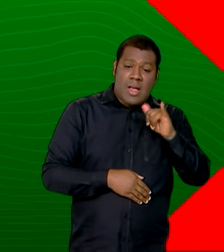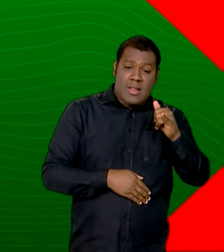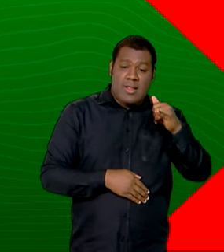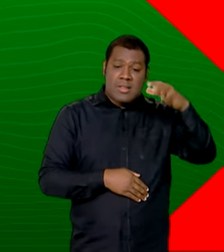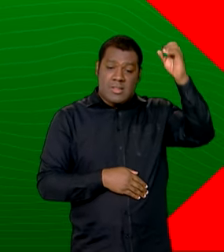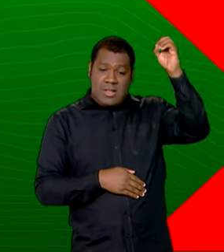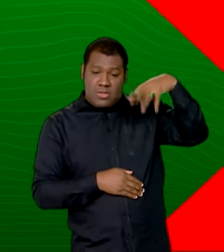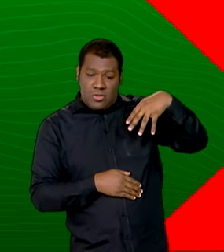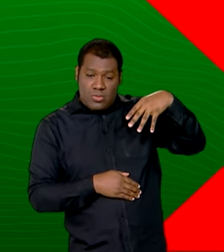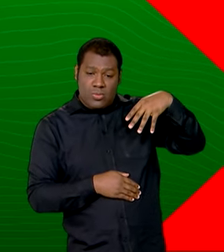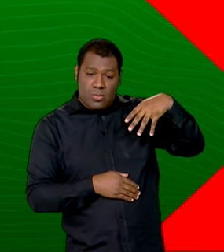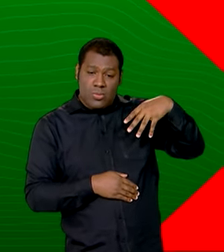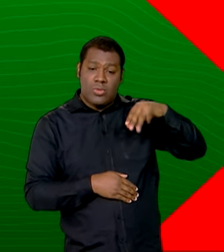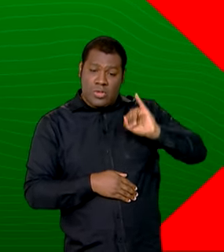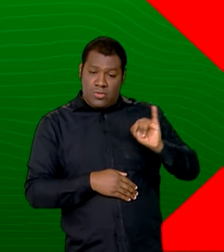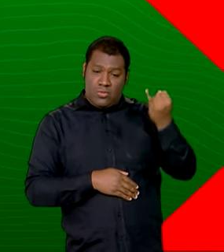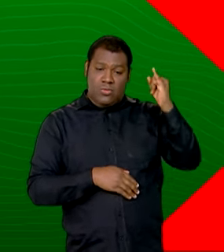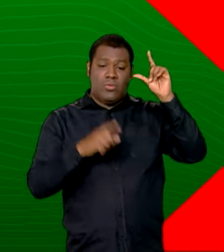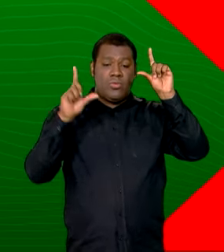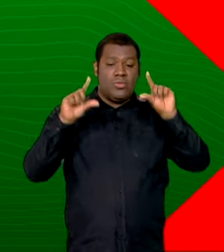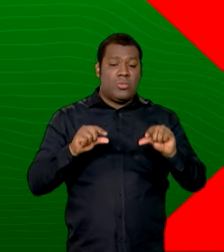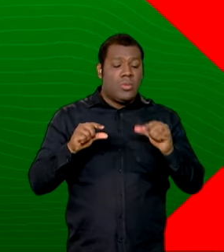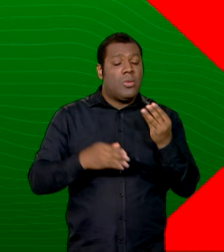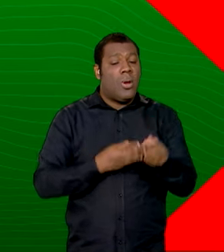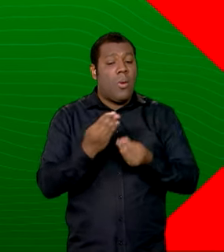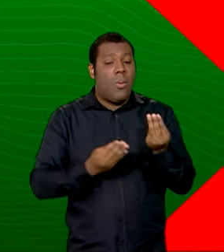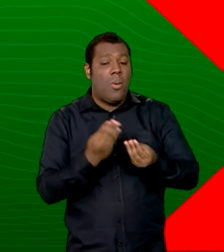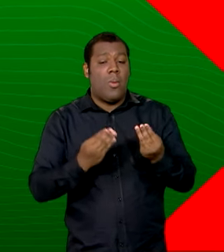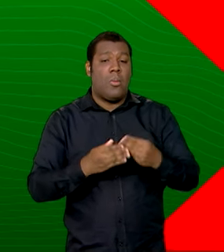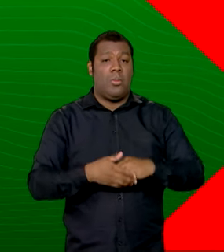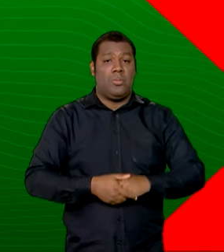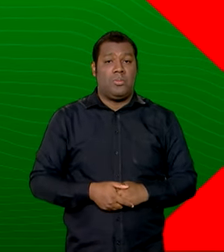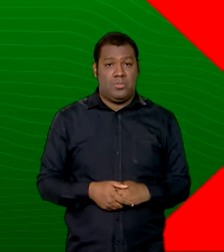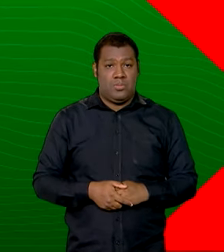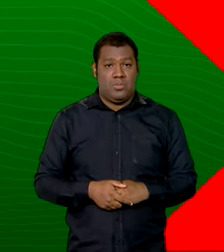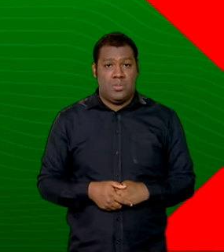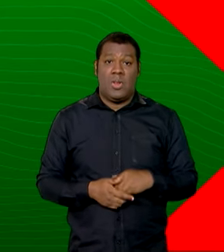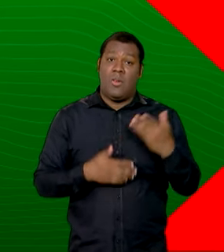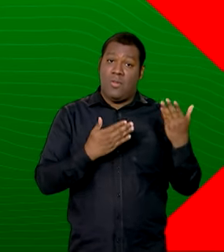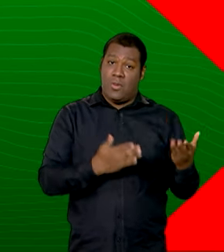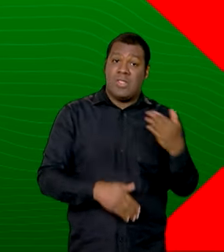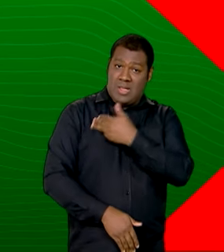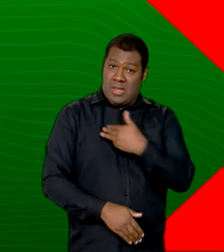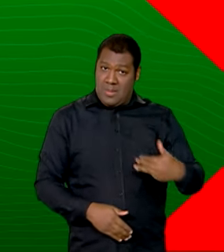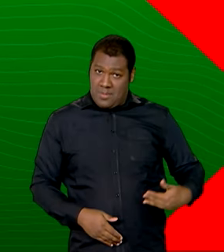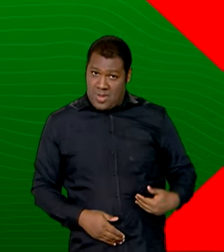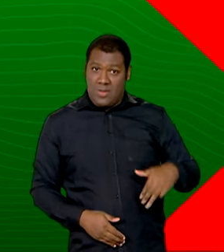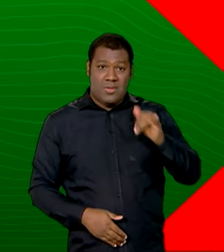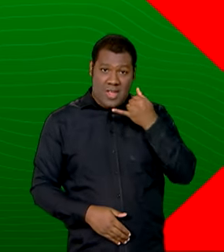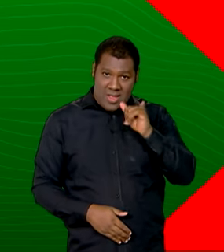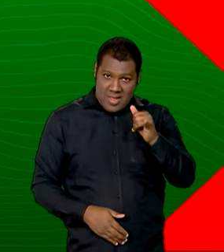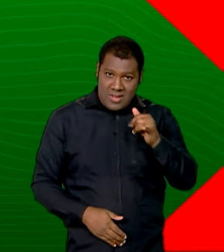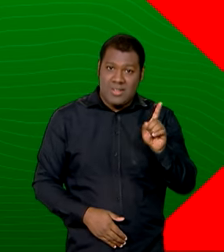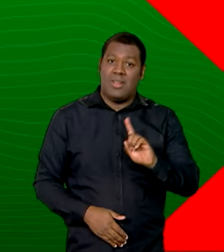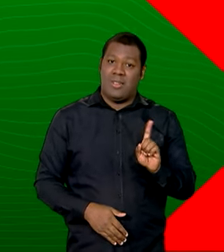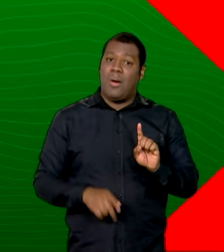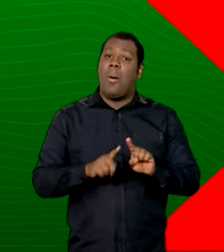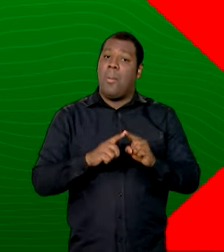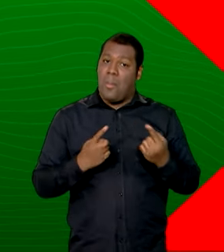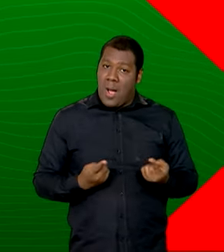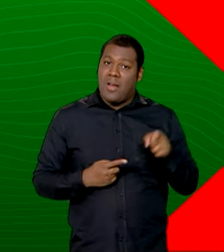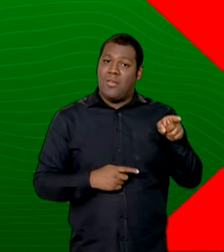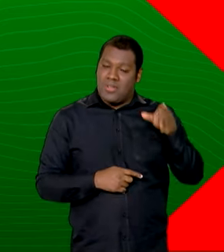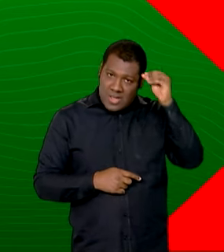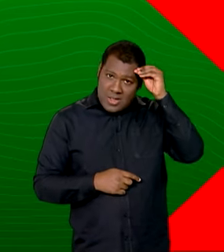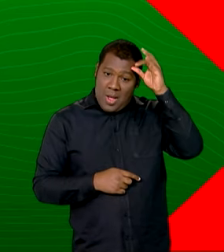valor da transmissão E além disso queria saber do senhor também sei que o senhor não é ministro de Minas energia mas obviamente tem um conhecimento amplo